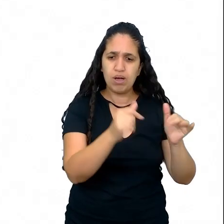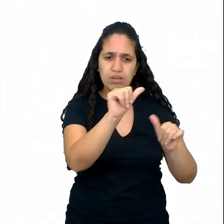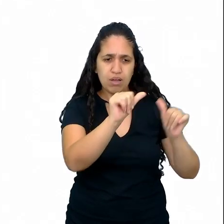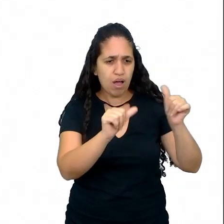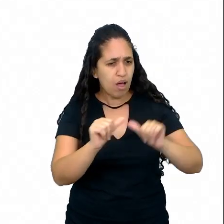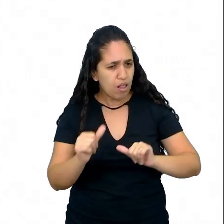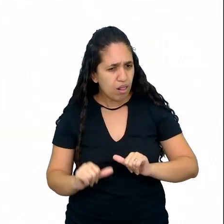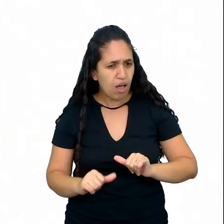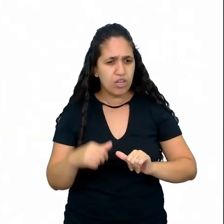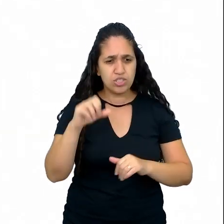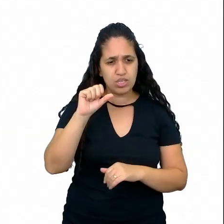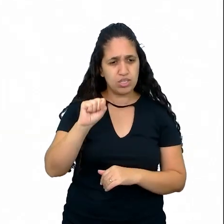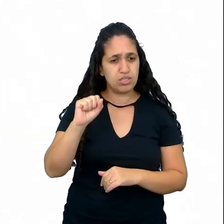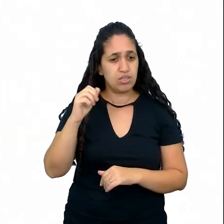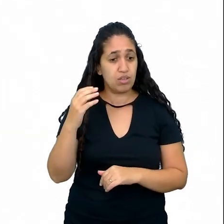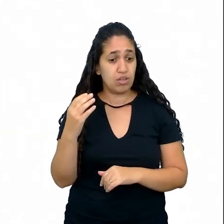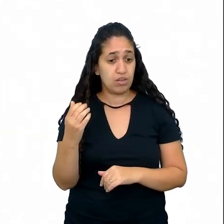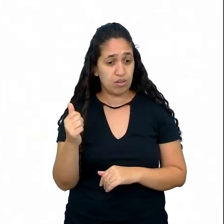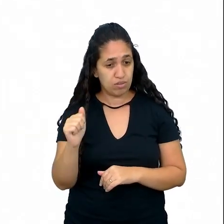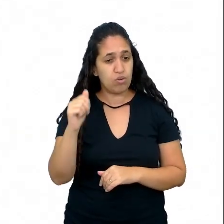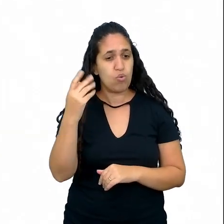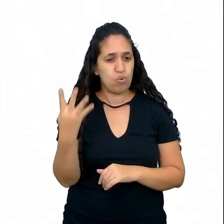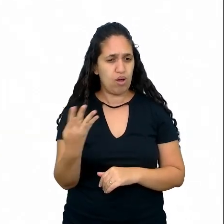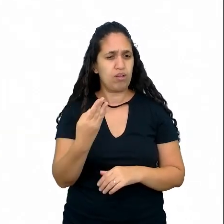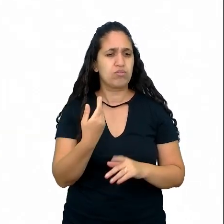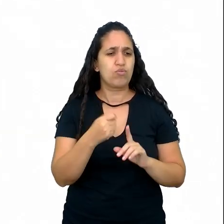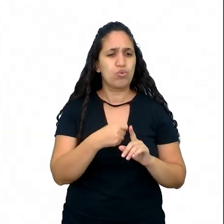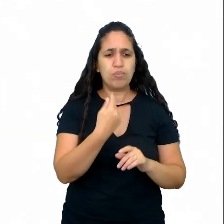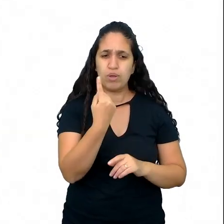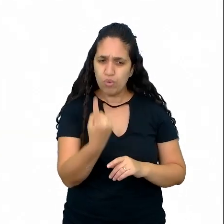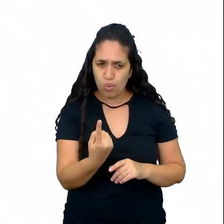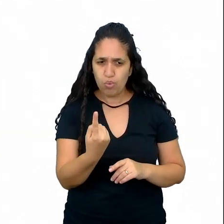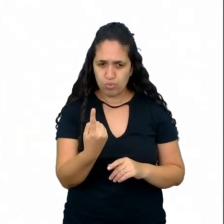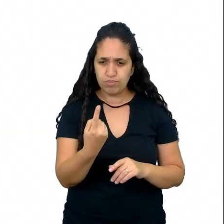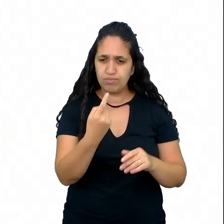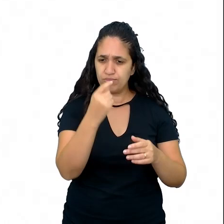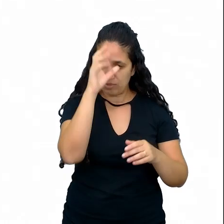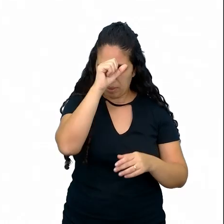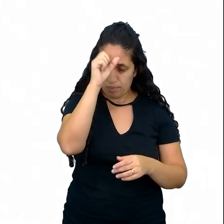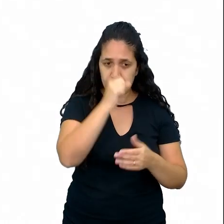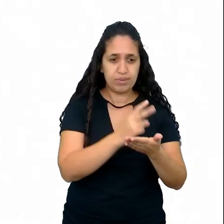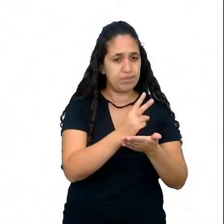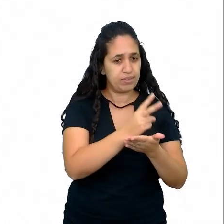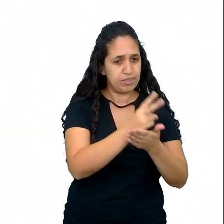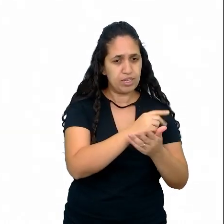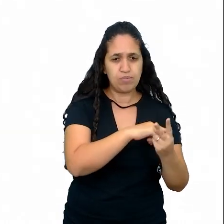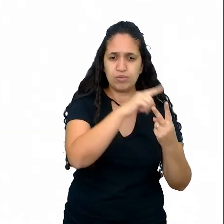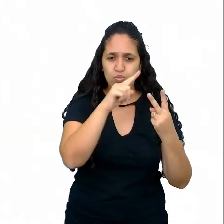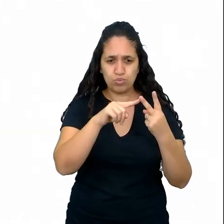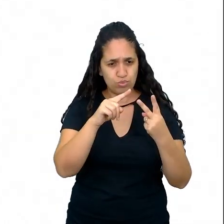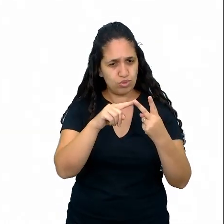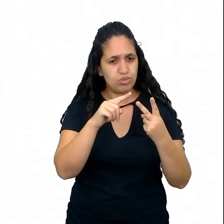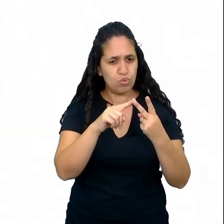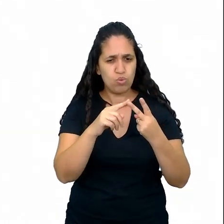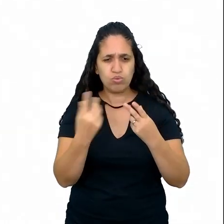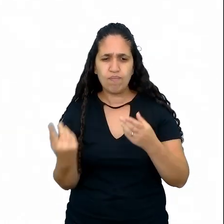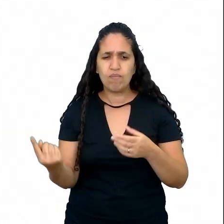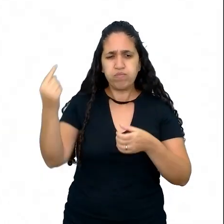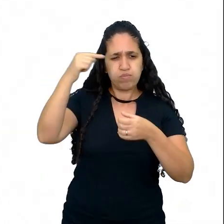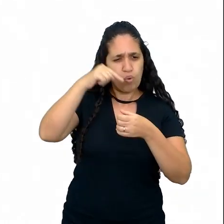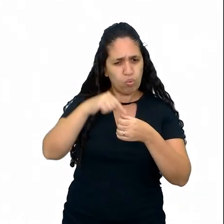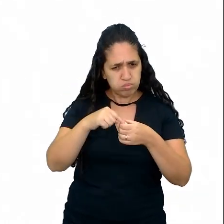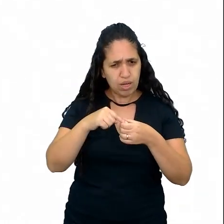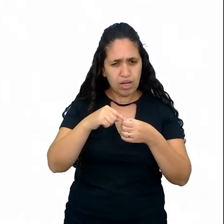da situação de aprendizagem 4 do volume 1 do material Aprender Sempre. No segundo momento, nós vamos procurar fazer uma